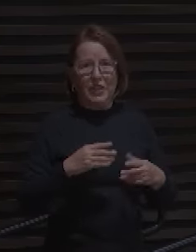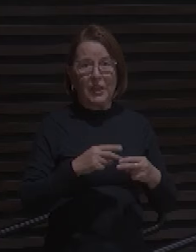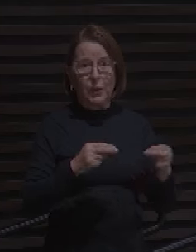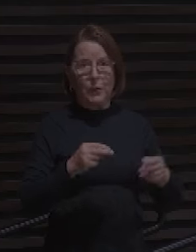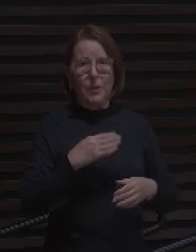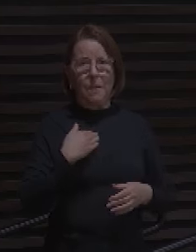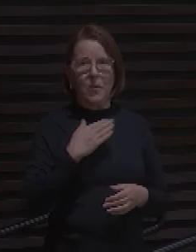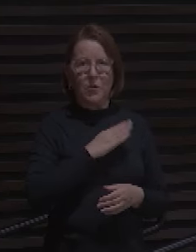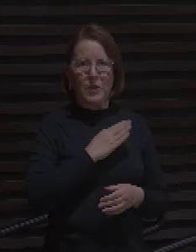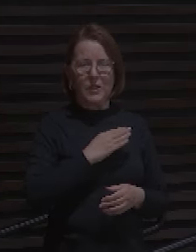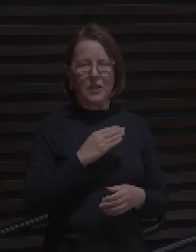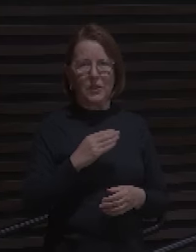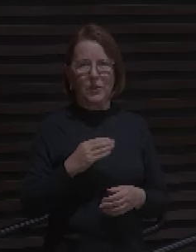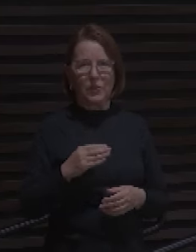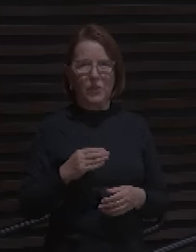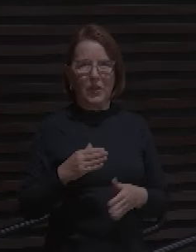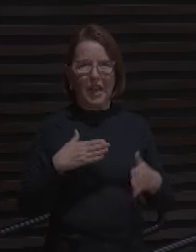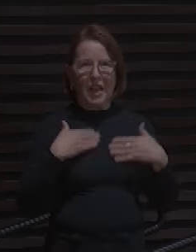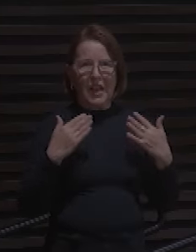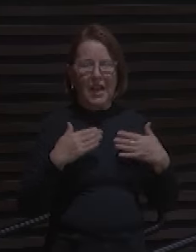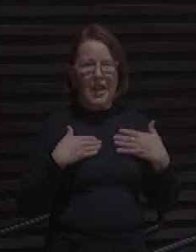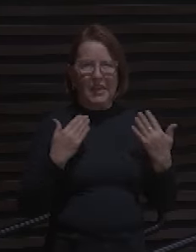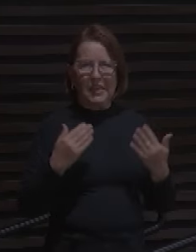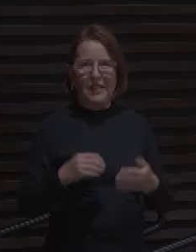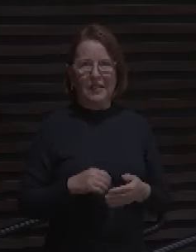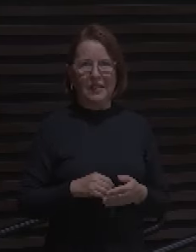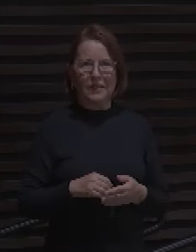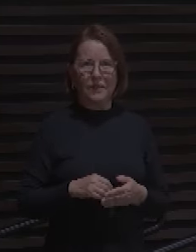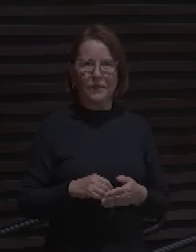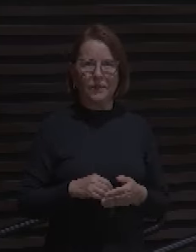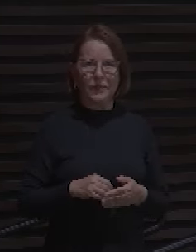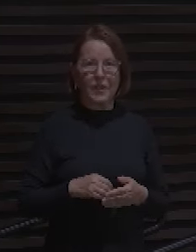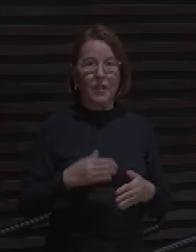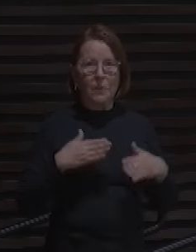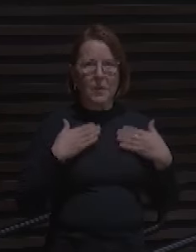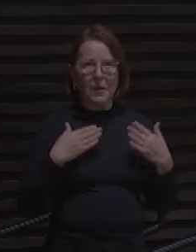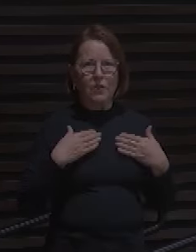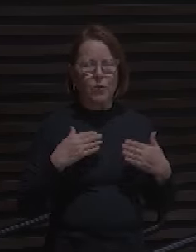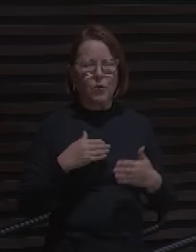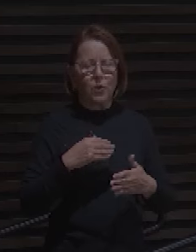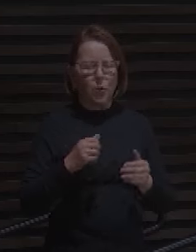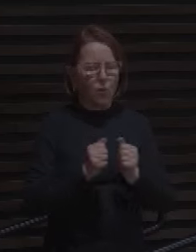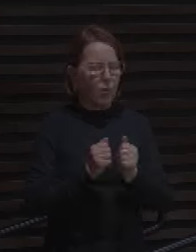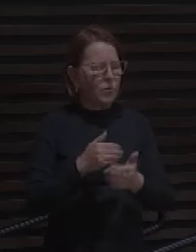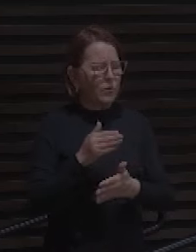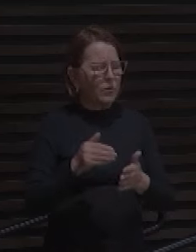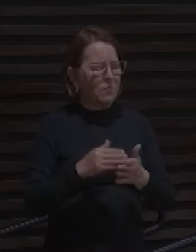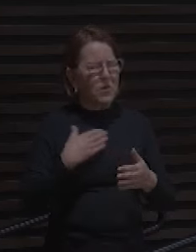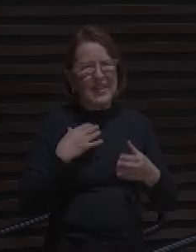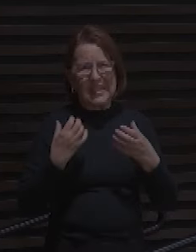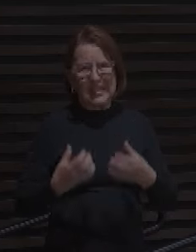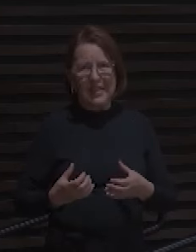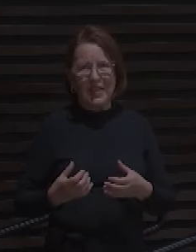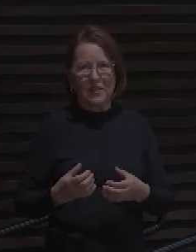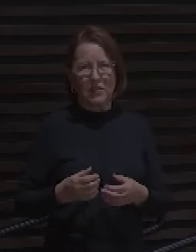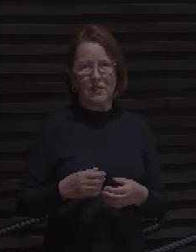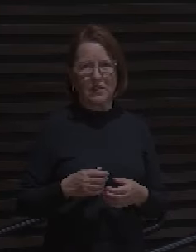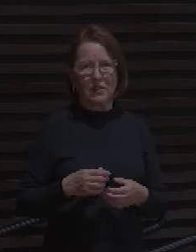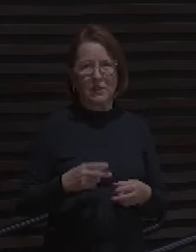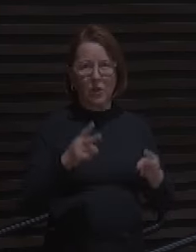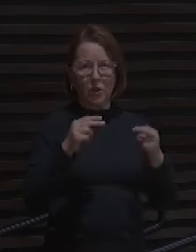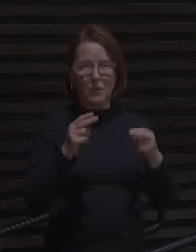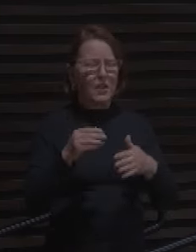fadigas, e isso era a recompensa de todas elas. Considerei todas as obras que fizeram as minhas